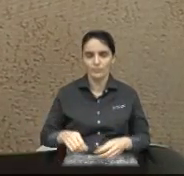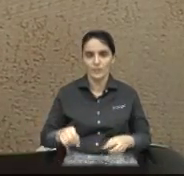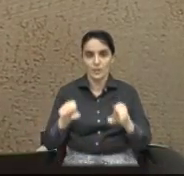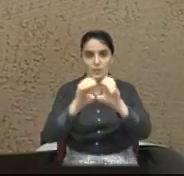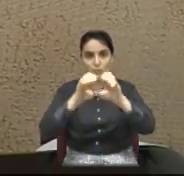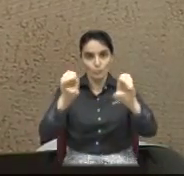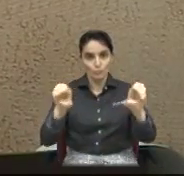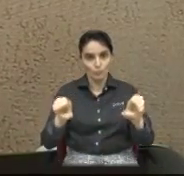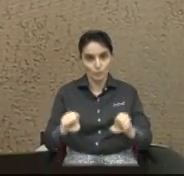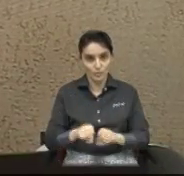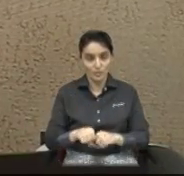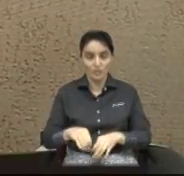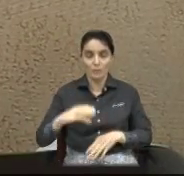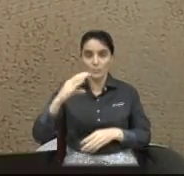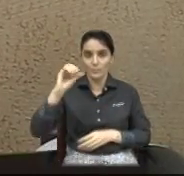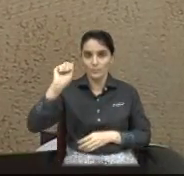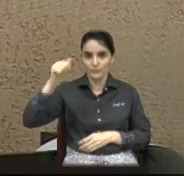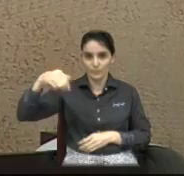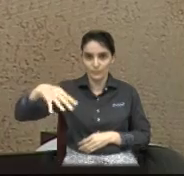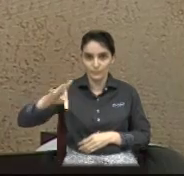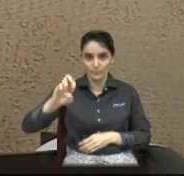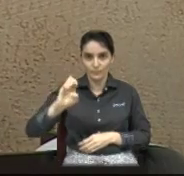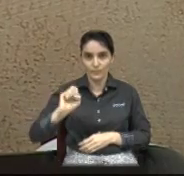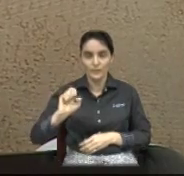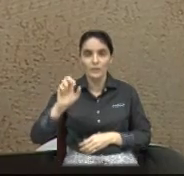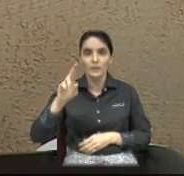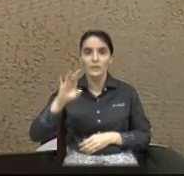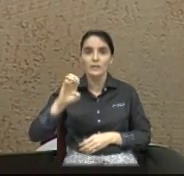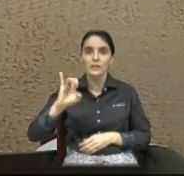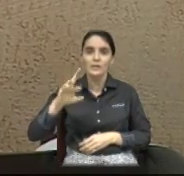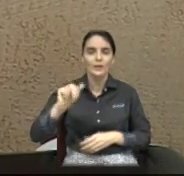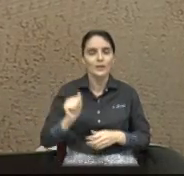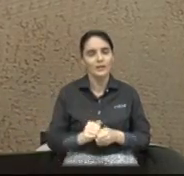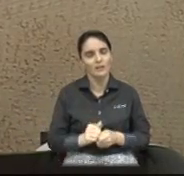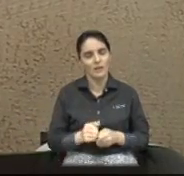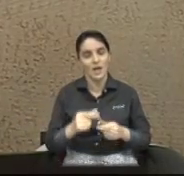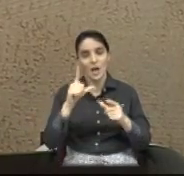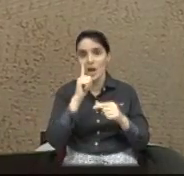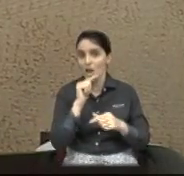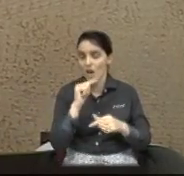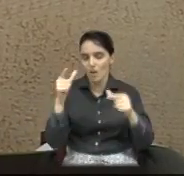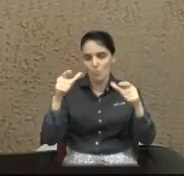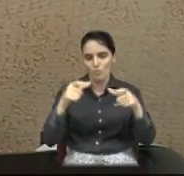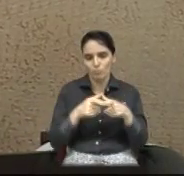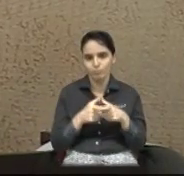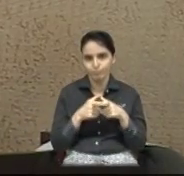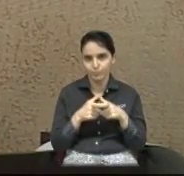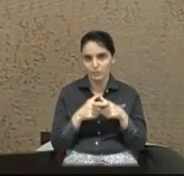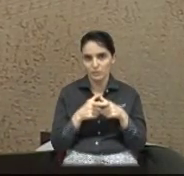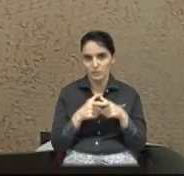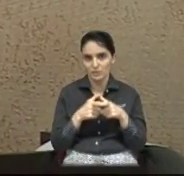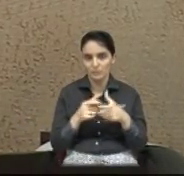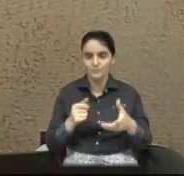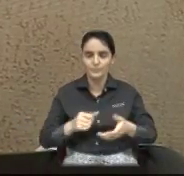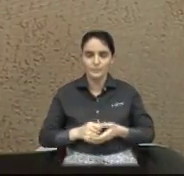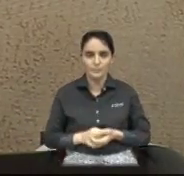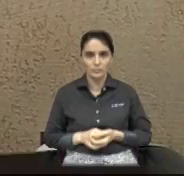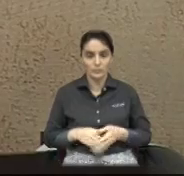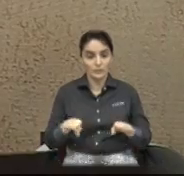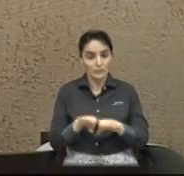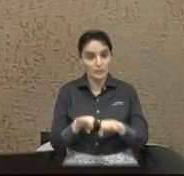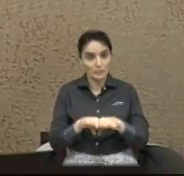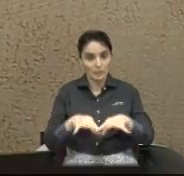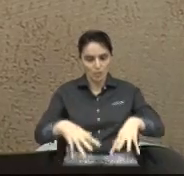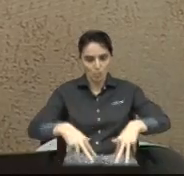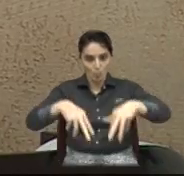necessidades atuais e futuras da Grande São Paulo e dos municípios que compõem a bacia do PCJ. Notadamente nos períodos de estiagem,